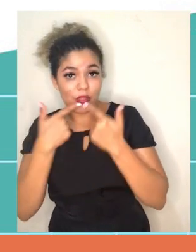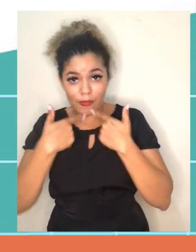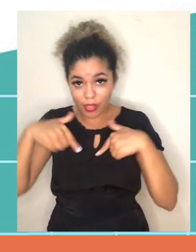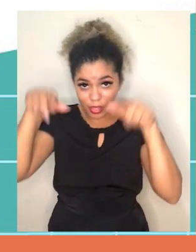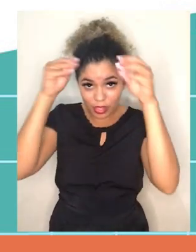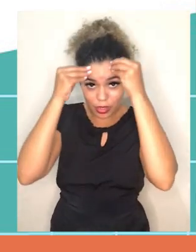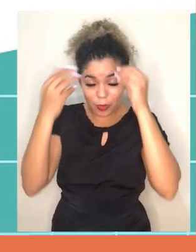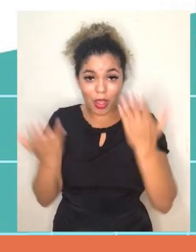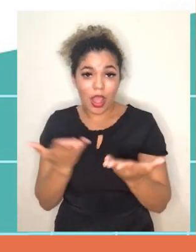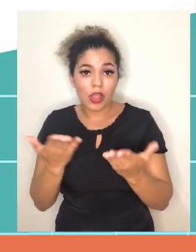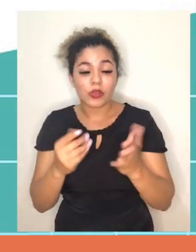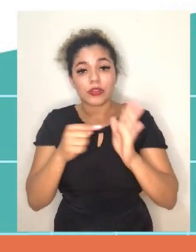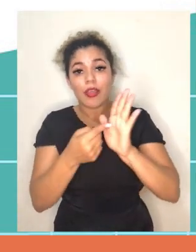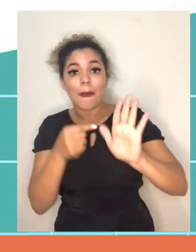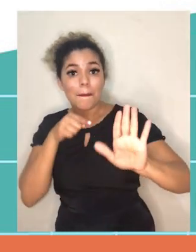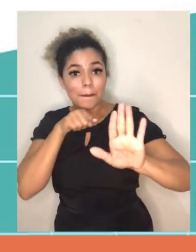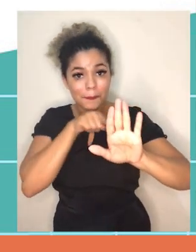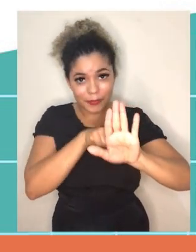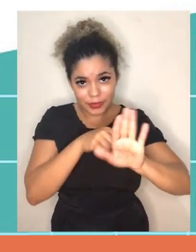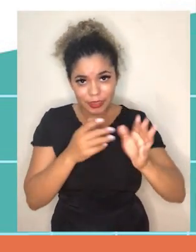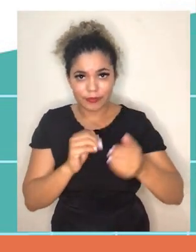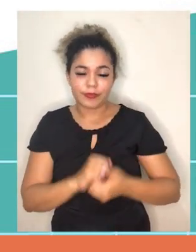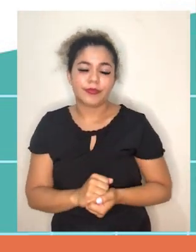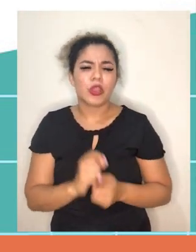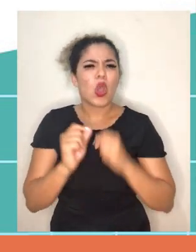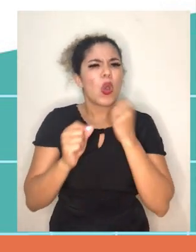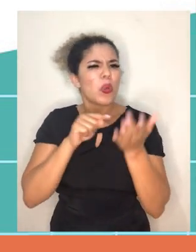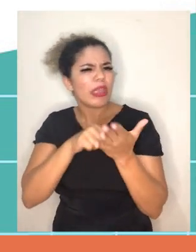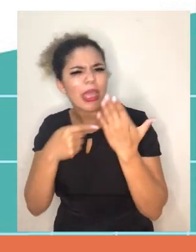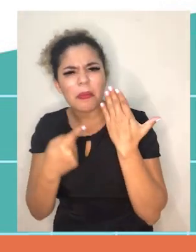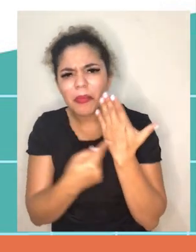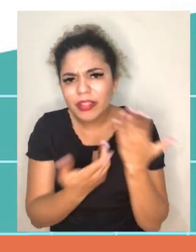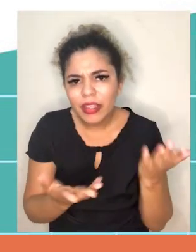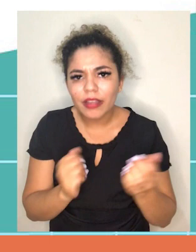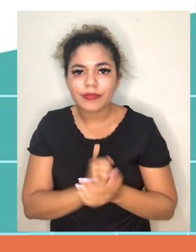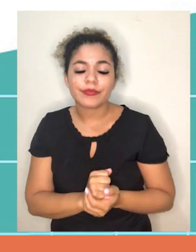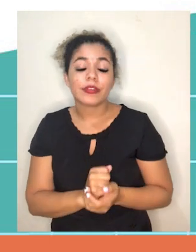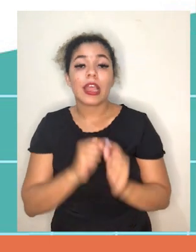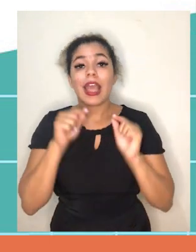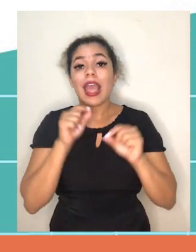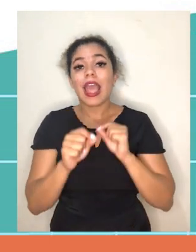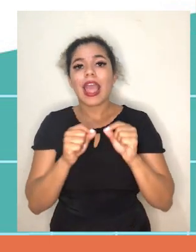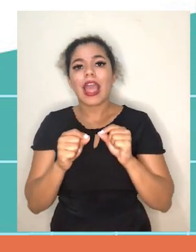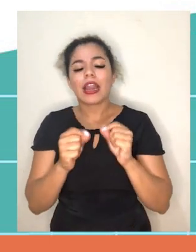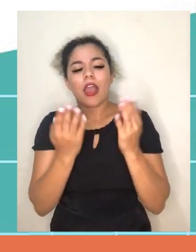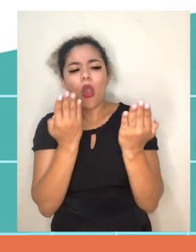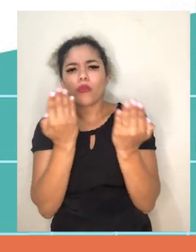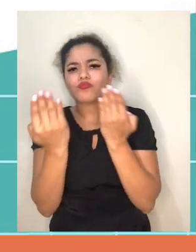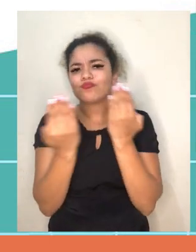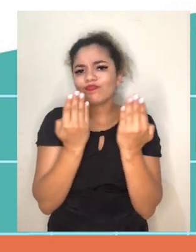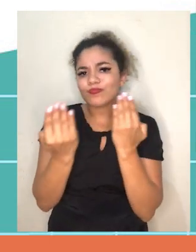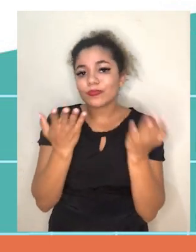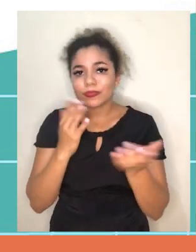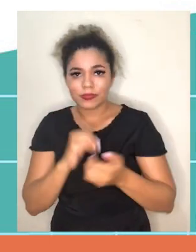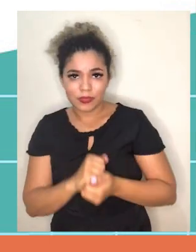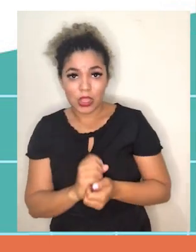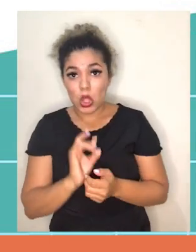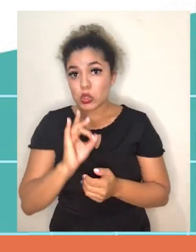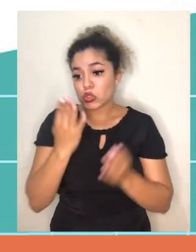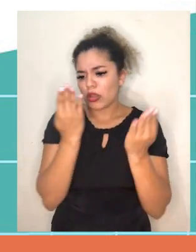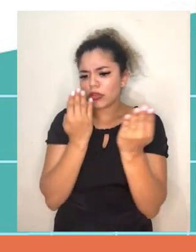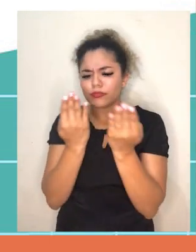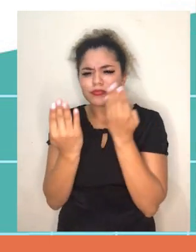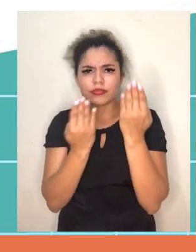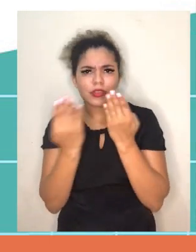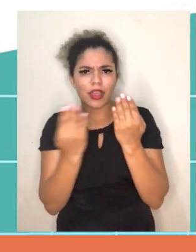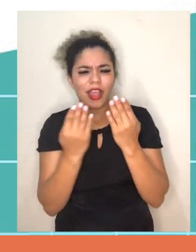que nós vamos estudar hoje é a metáfora, tá bom? E o que é a metáfora? Ela é uma comparação, tá? Só